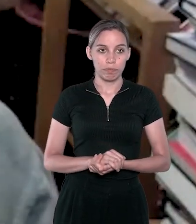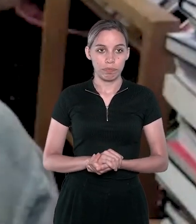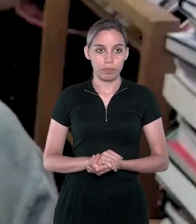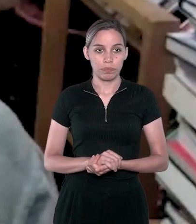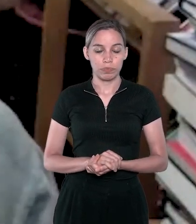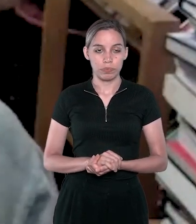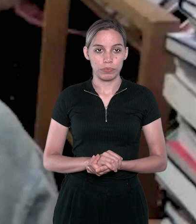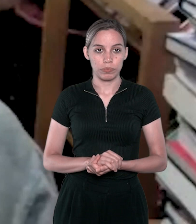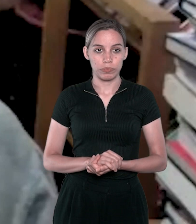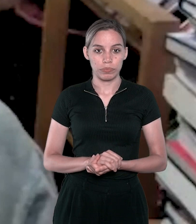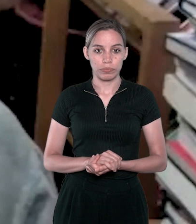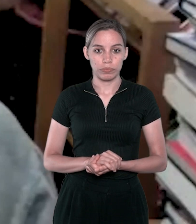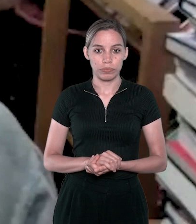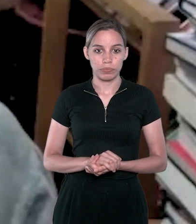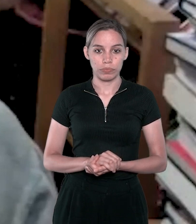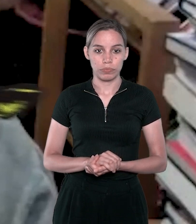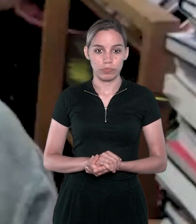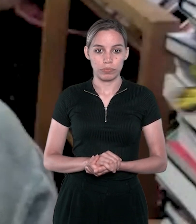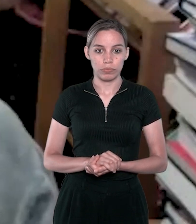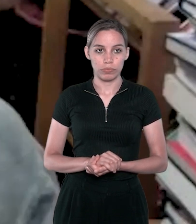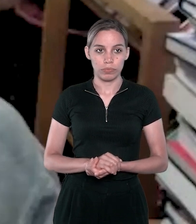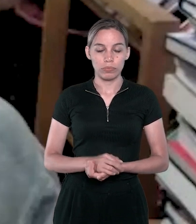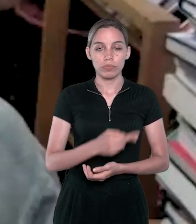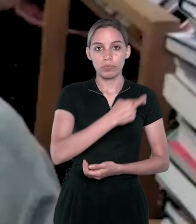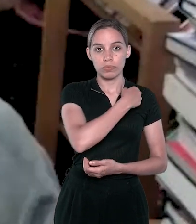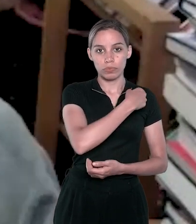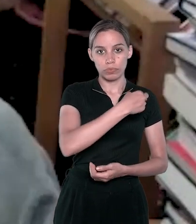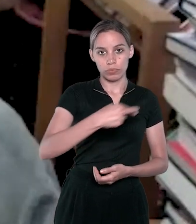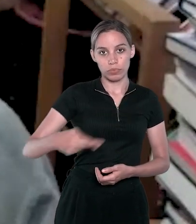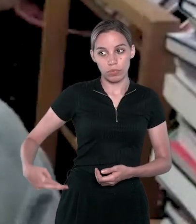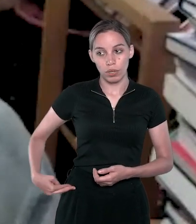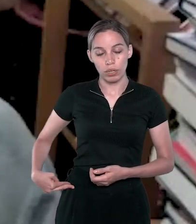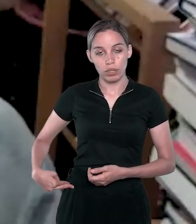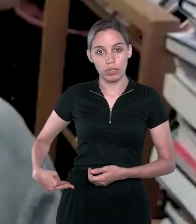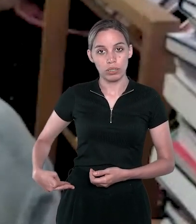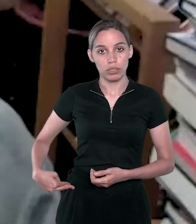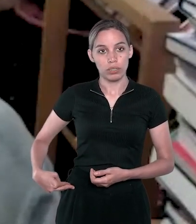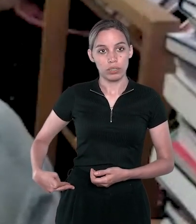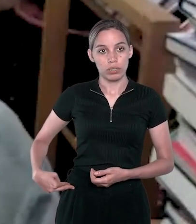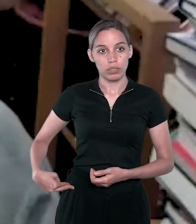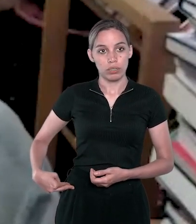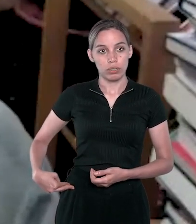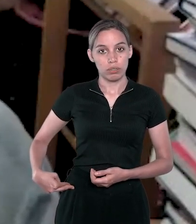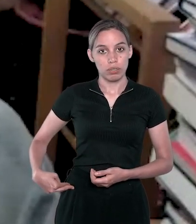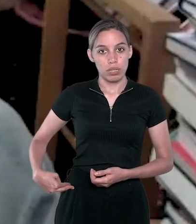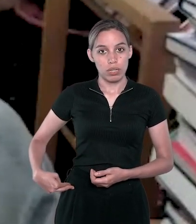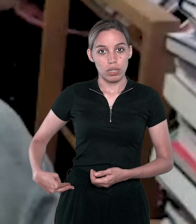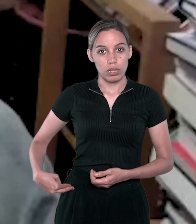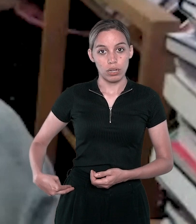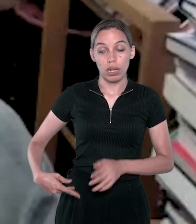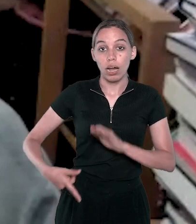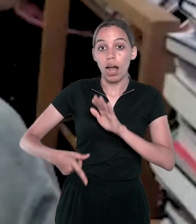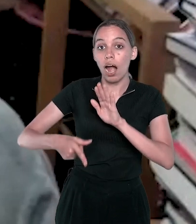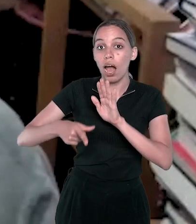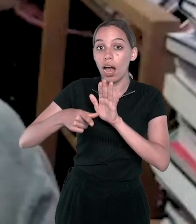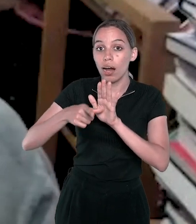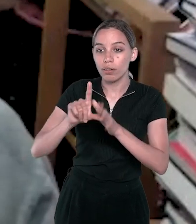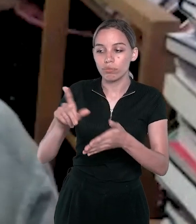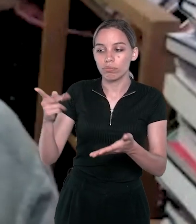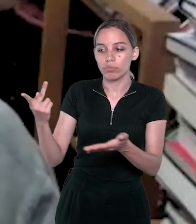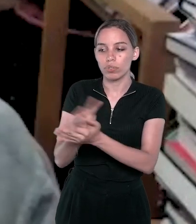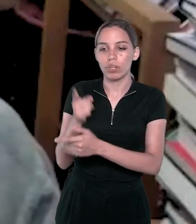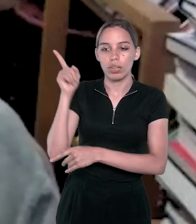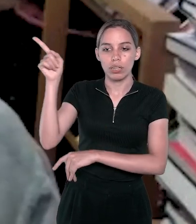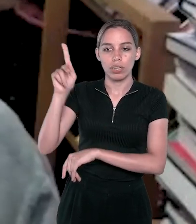República, né? Na República, eles são impensáveis sem o exemplo do Haiti, né? Sem